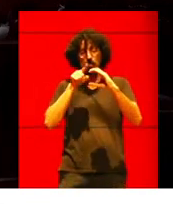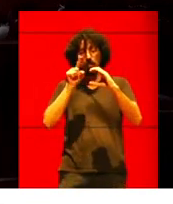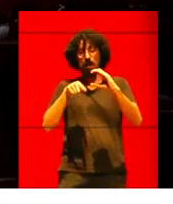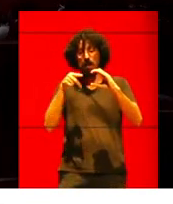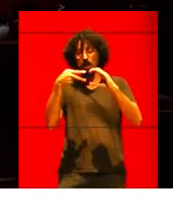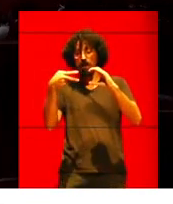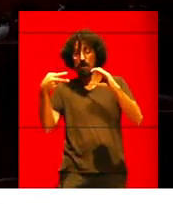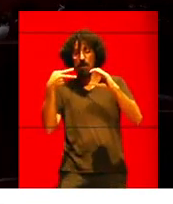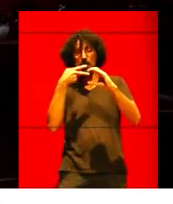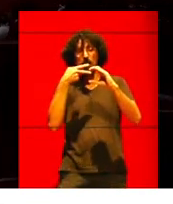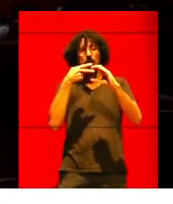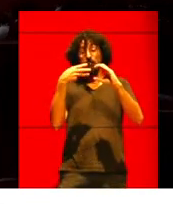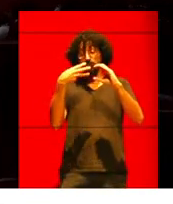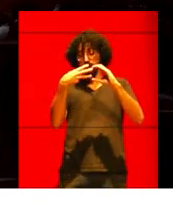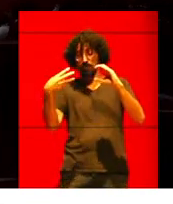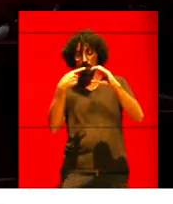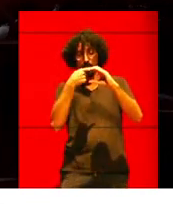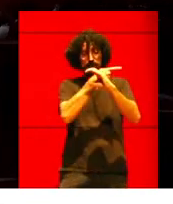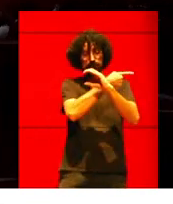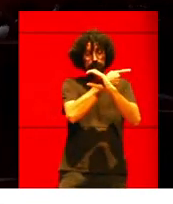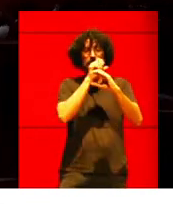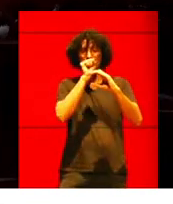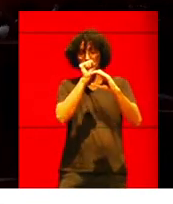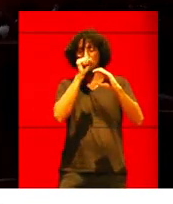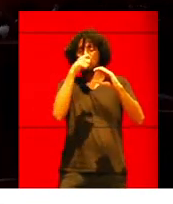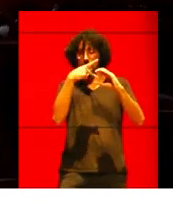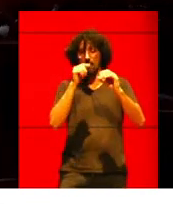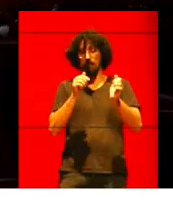SP também. Carbono 4?